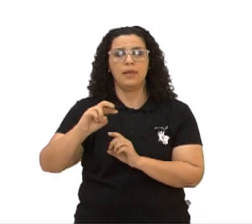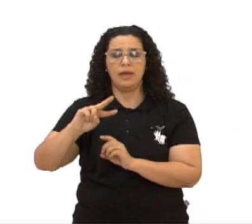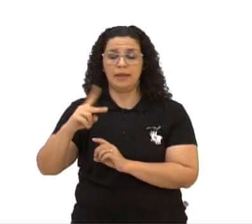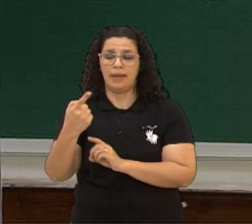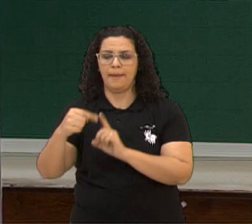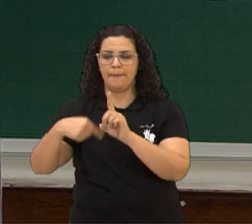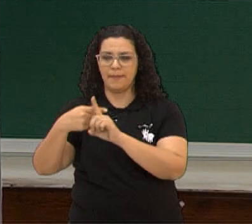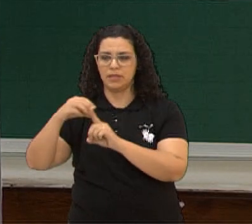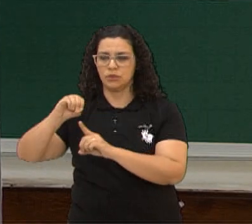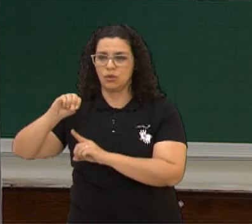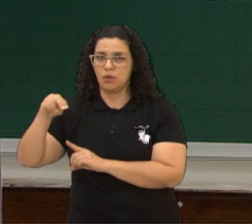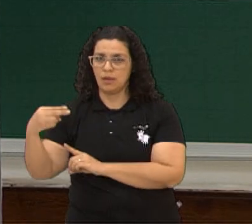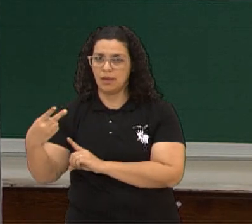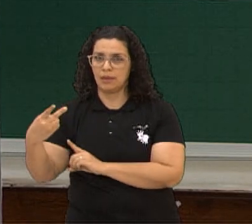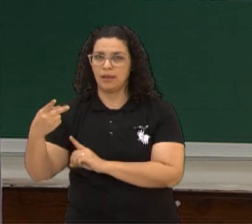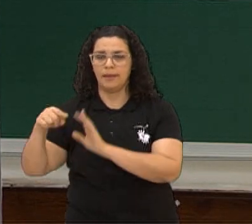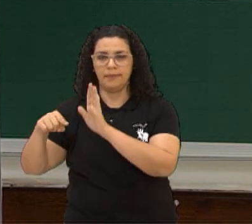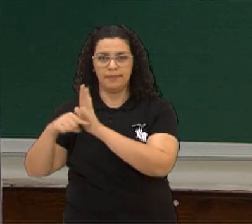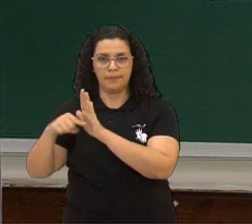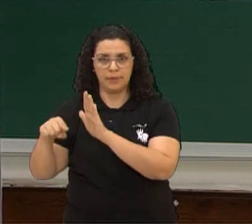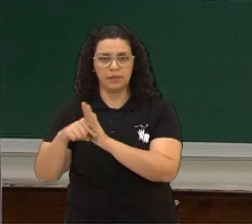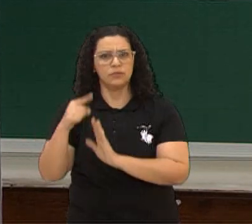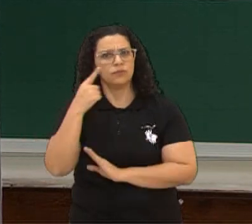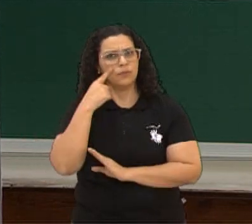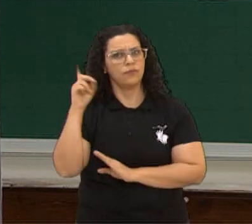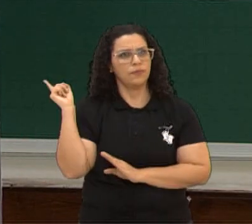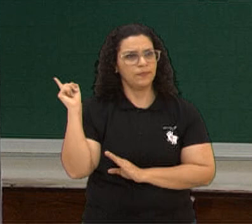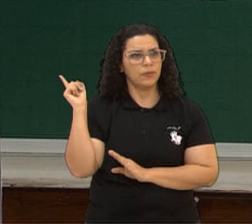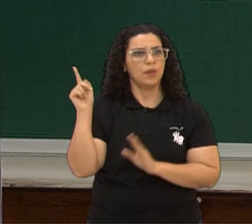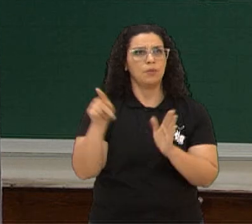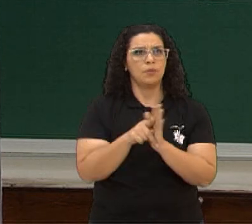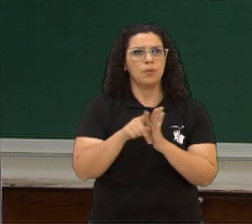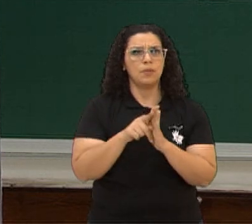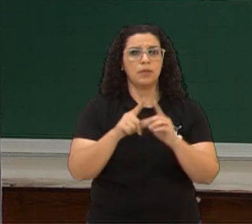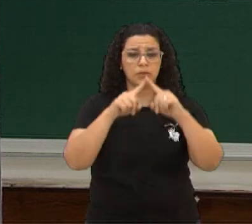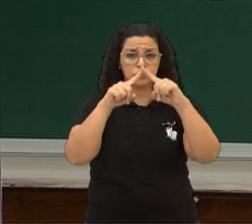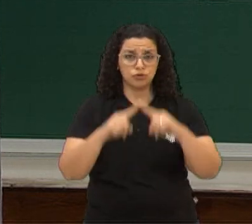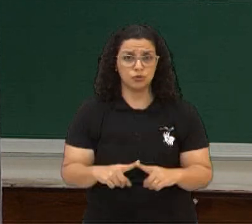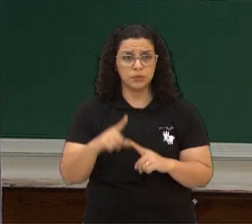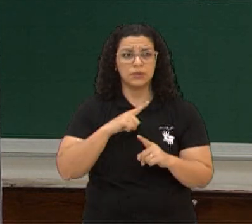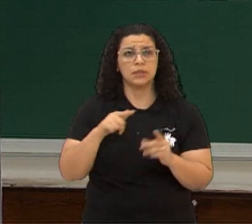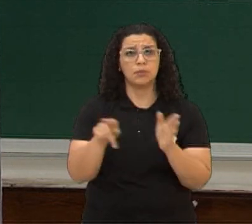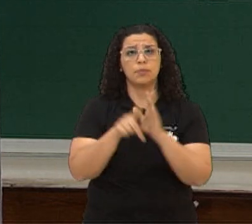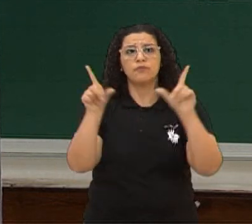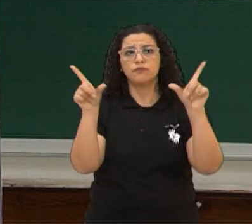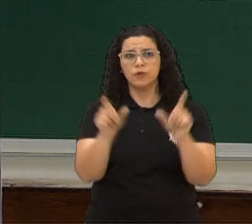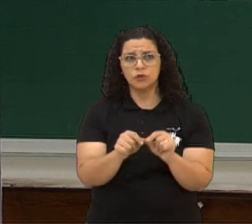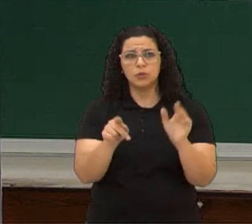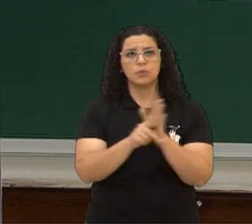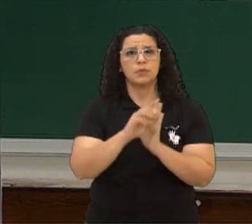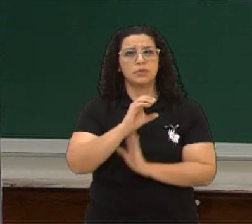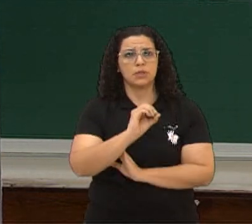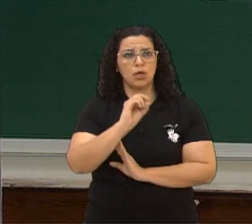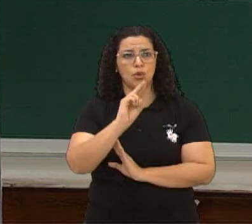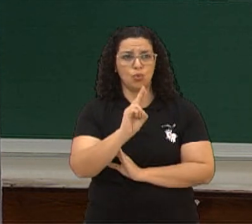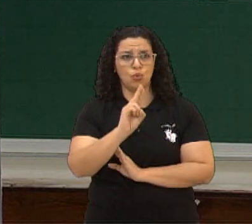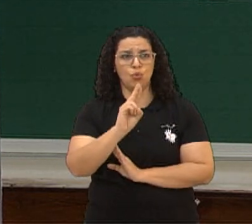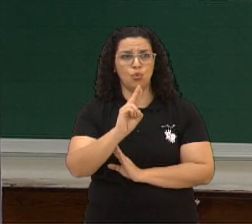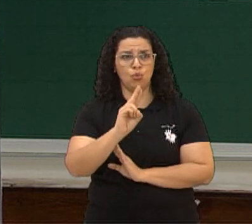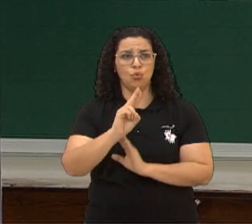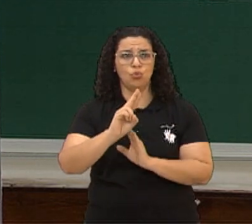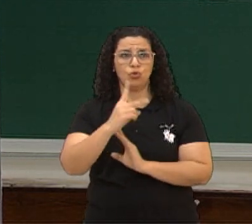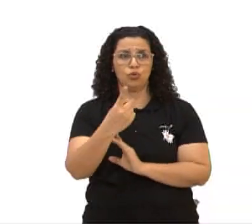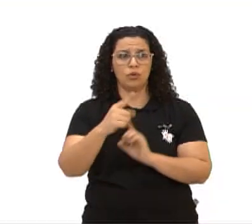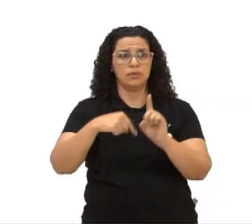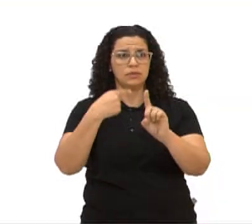H+, OH-. E aí, a gente vai olhar, então, dentro da competição, a redução. Quem ganha aqui é o